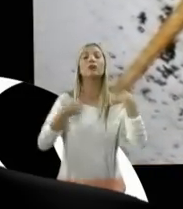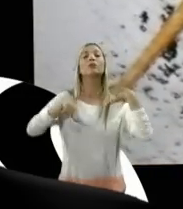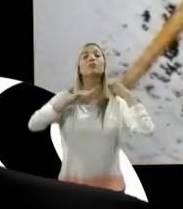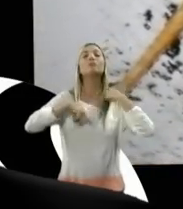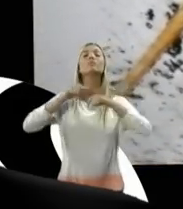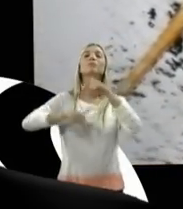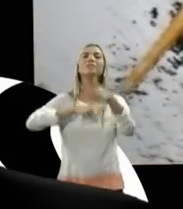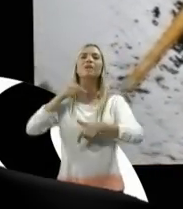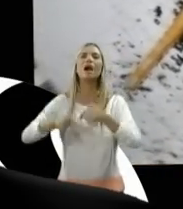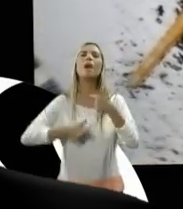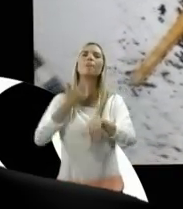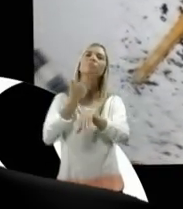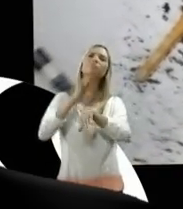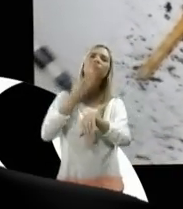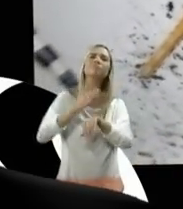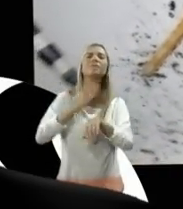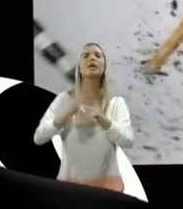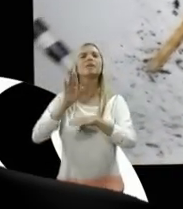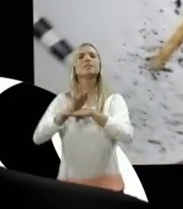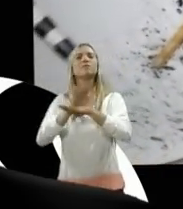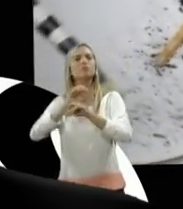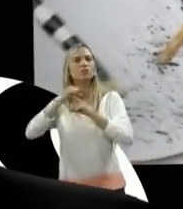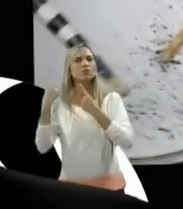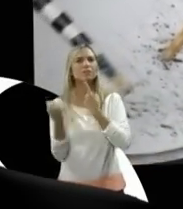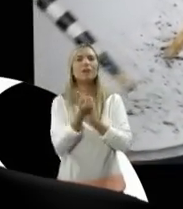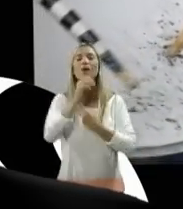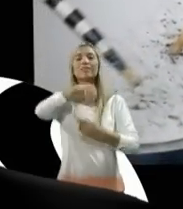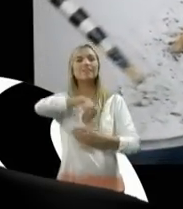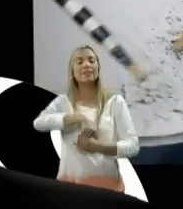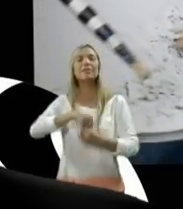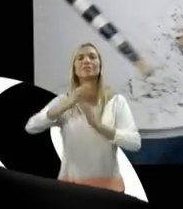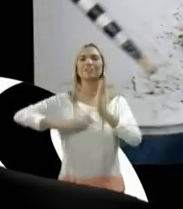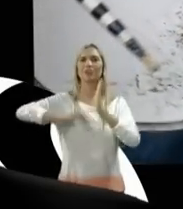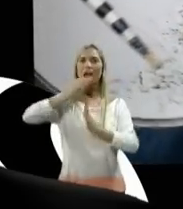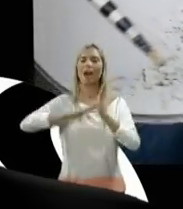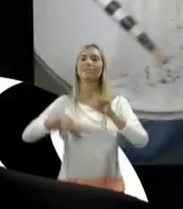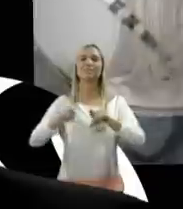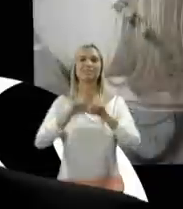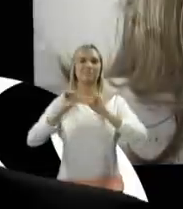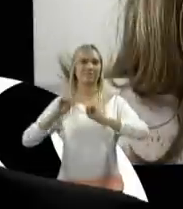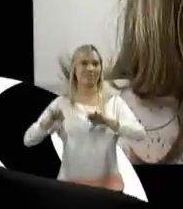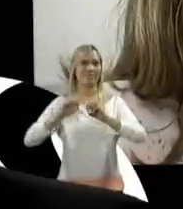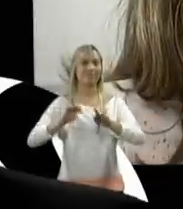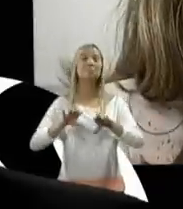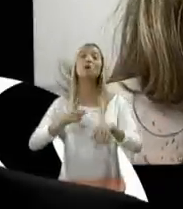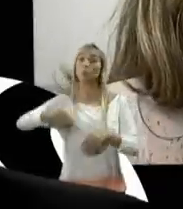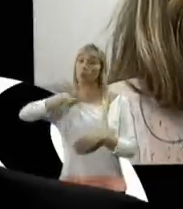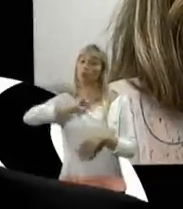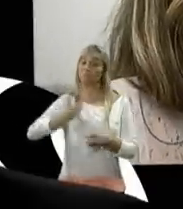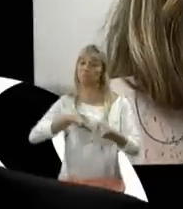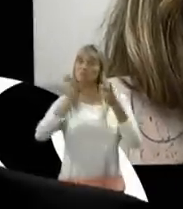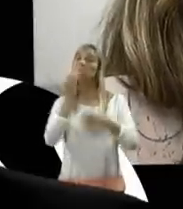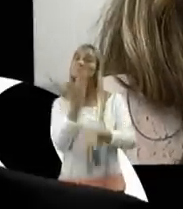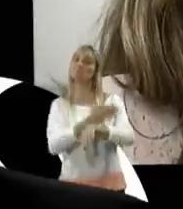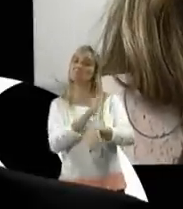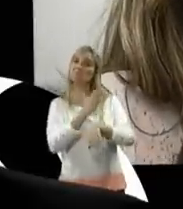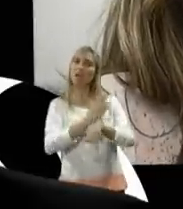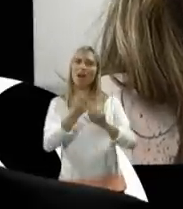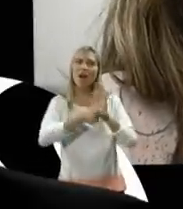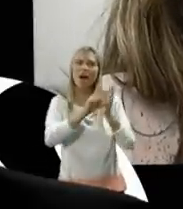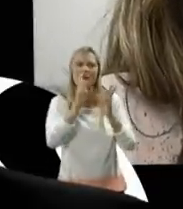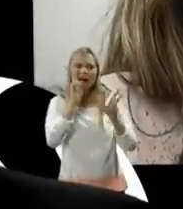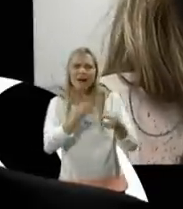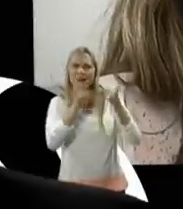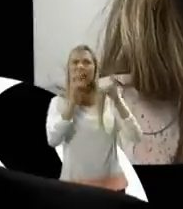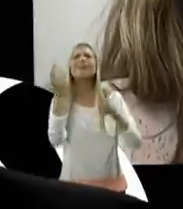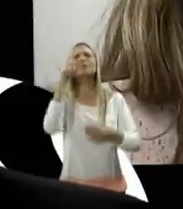é trabalhar com a prática, com o serviço social na arte e educação. Nós vimos na prática a possibilidade, na prática,